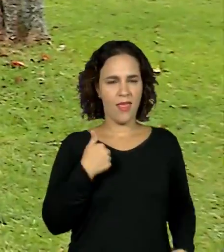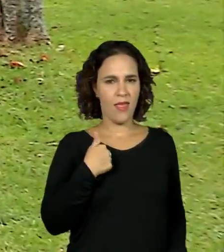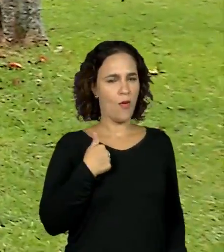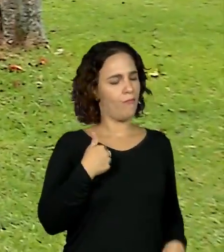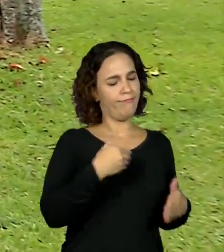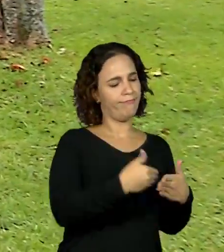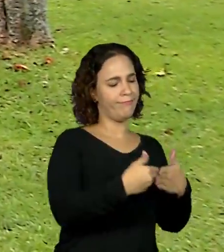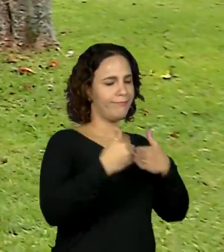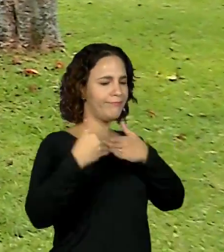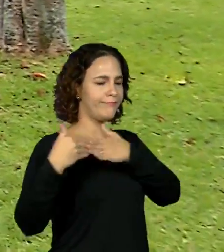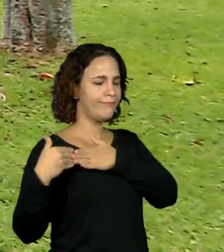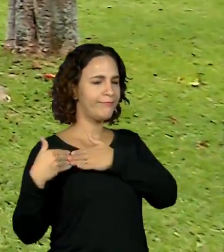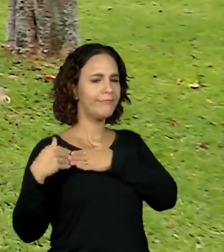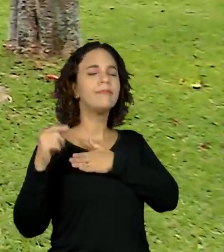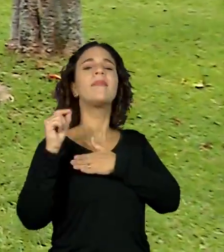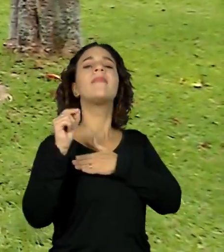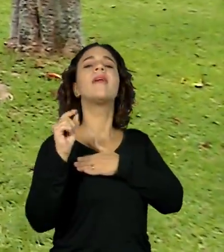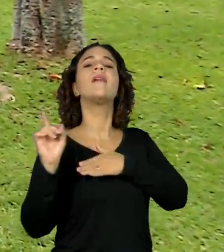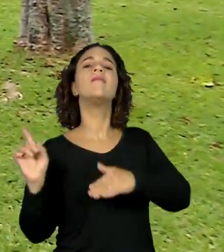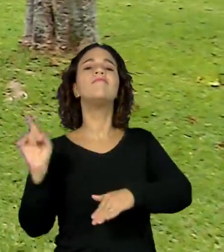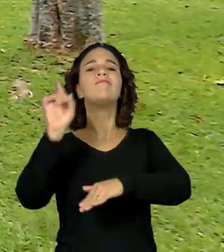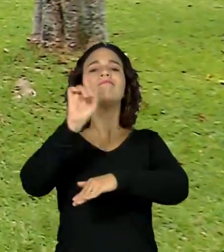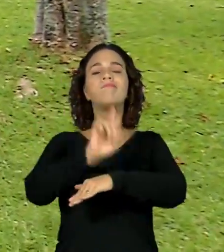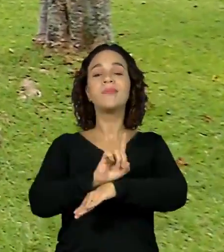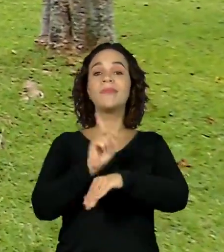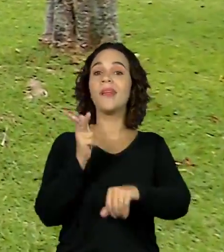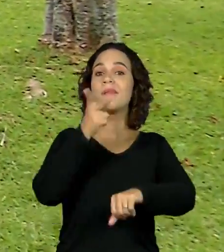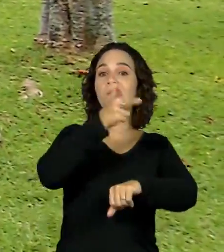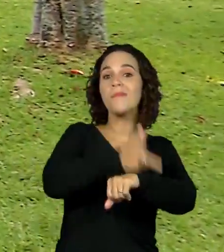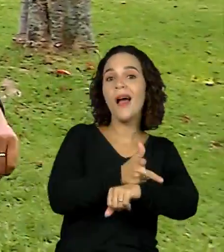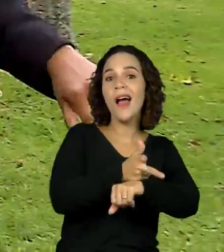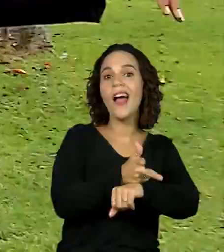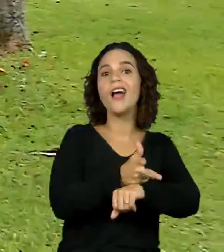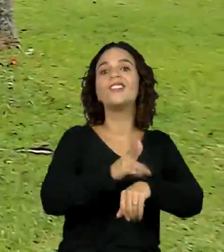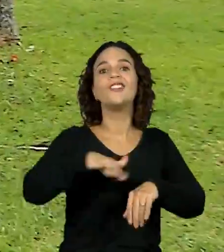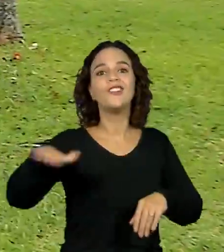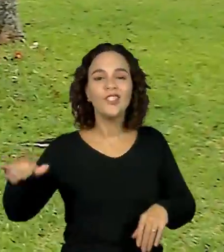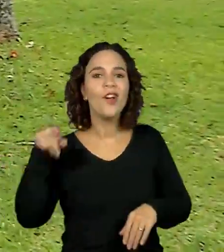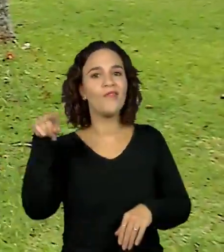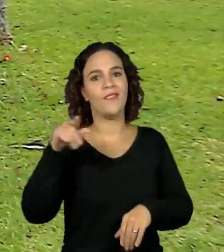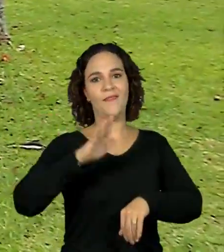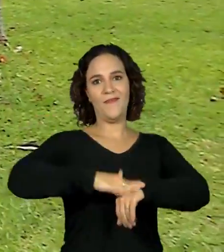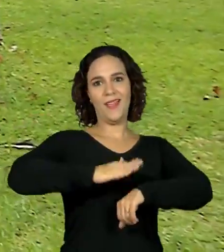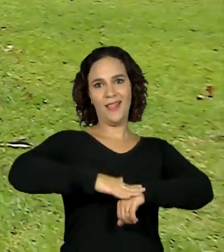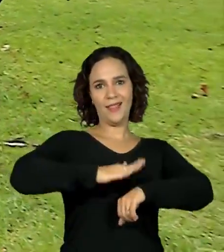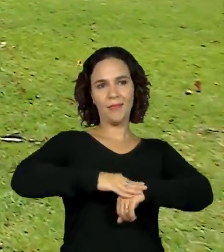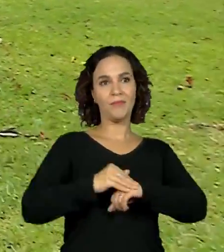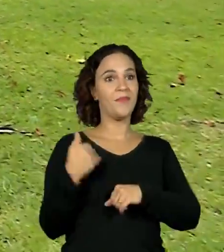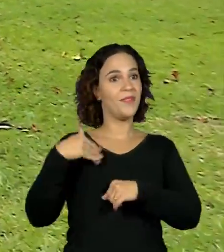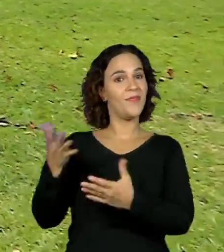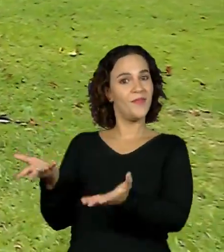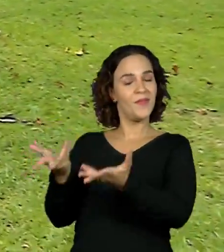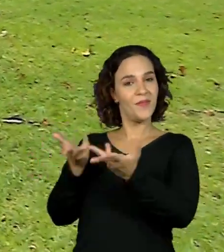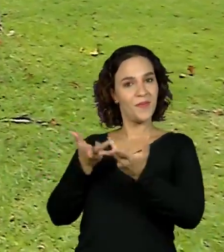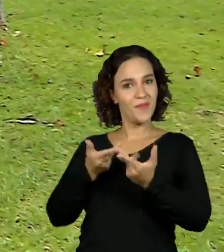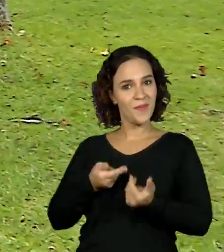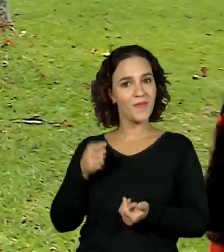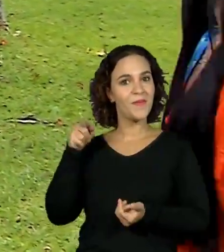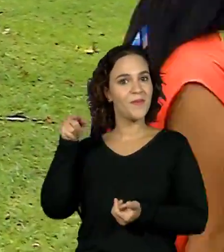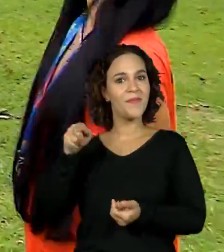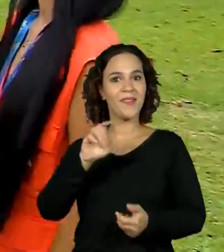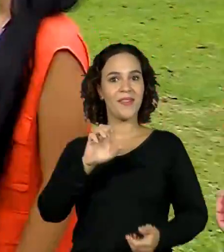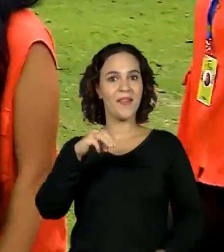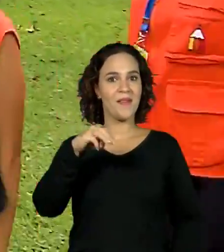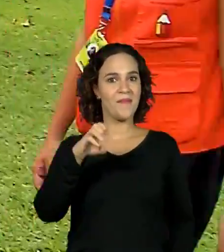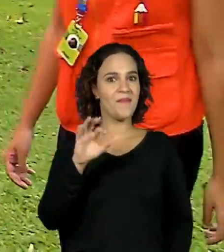saio de cena para que a imprensa jovem faça a cobertura jornalística. Então eu vou chamar o pessoal da MF Mboi Mirim